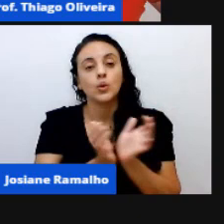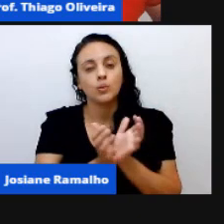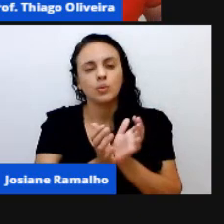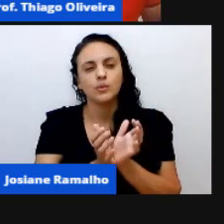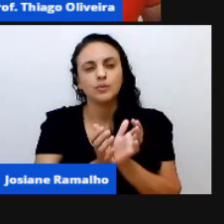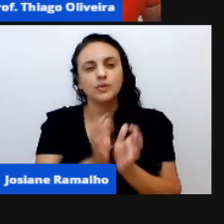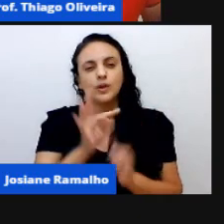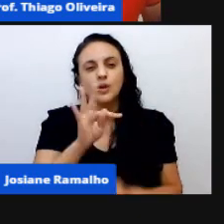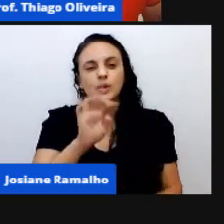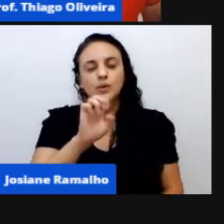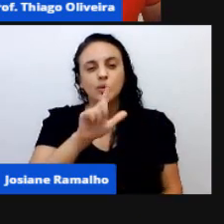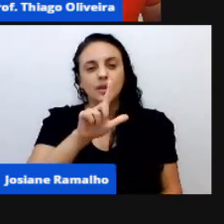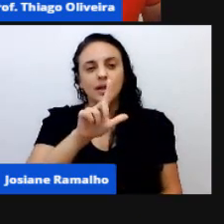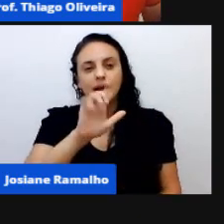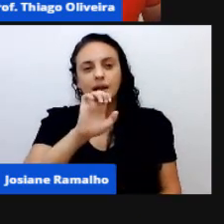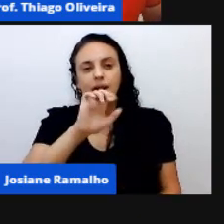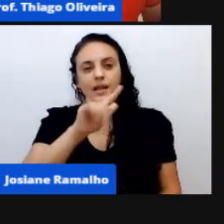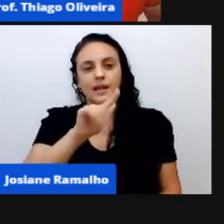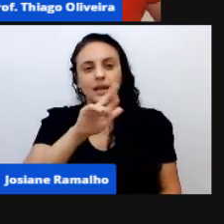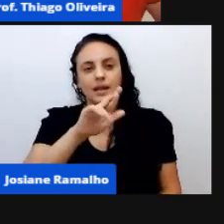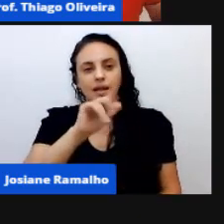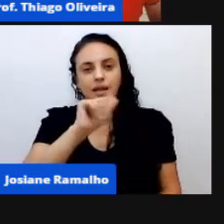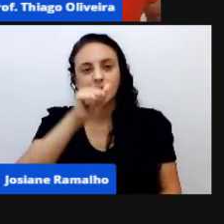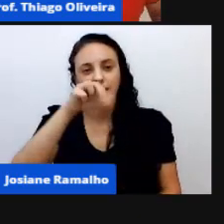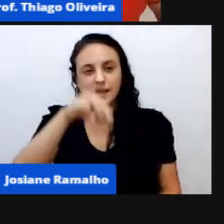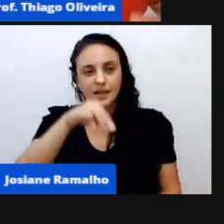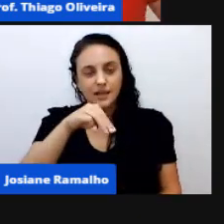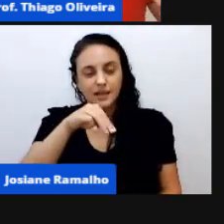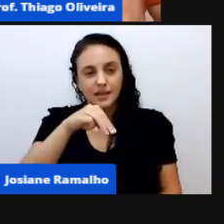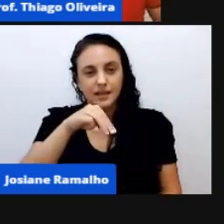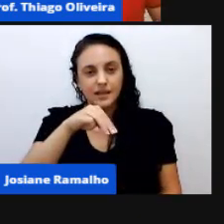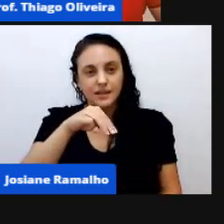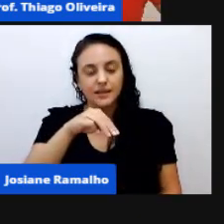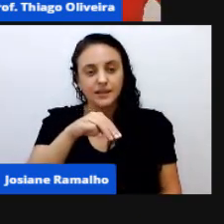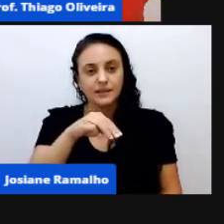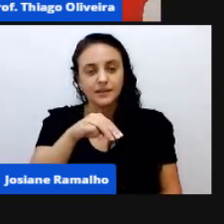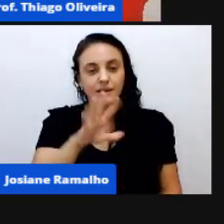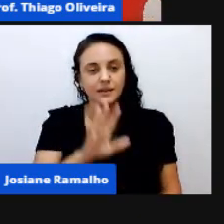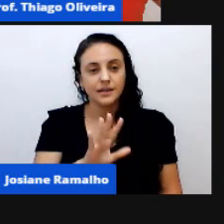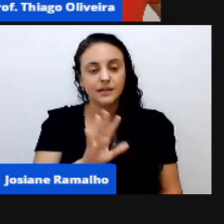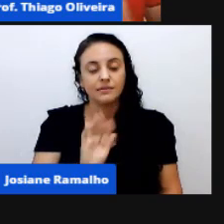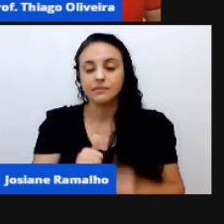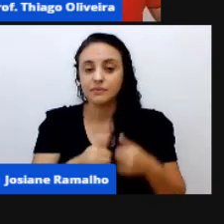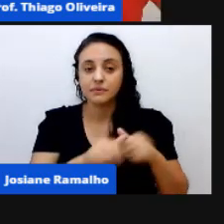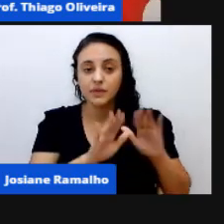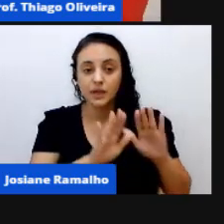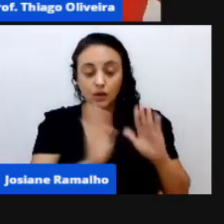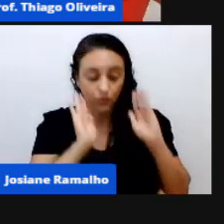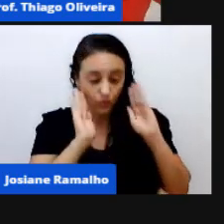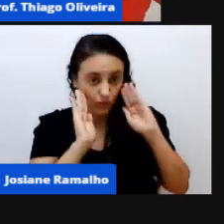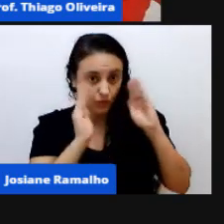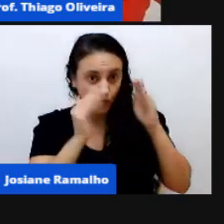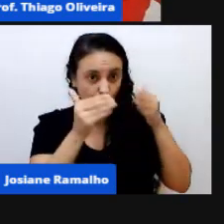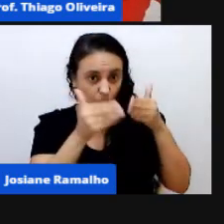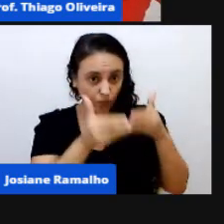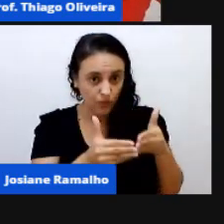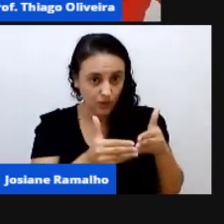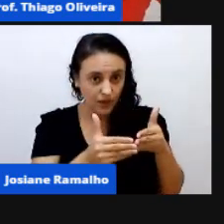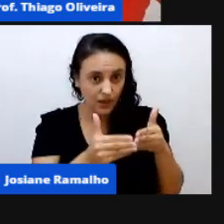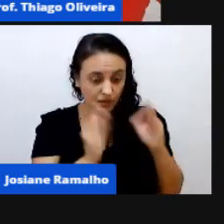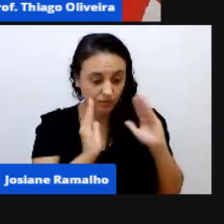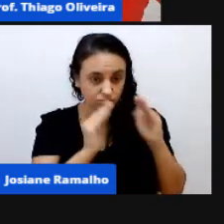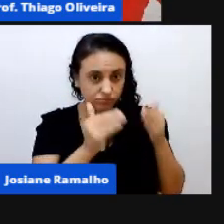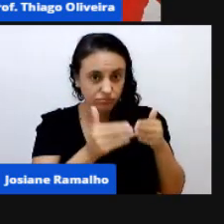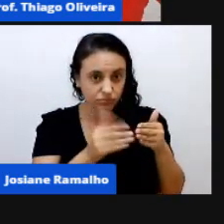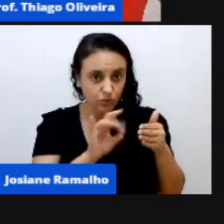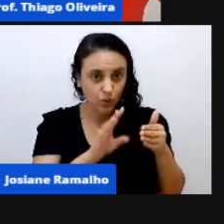você não está em um grupo de vários contatos, você está ali focado somente